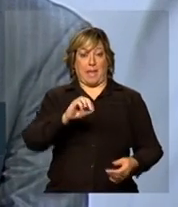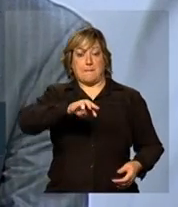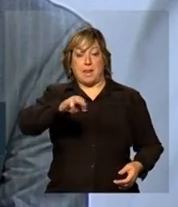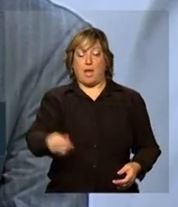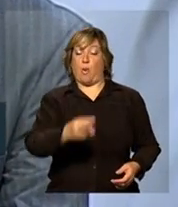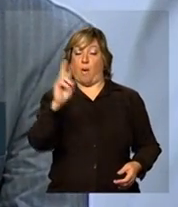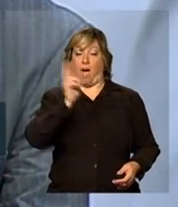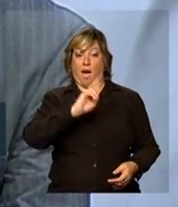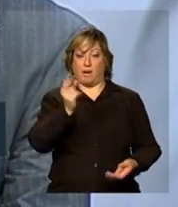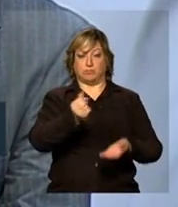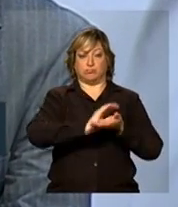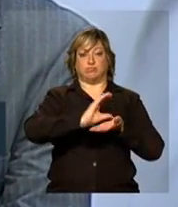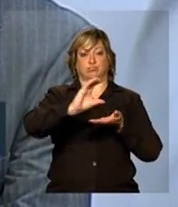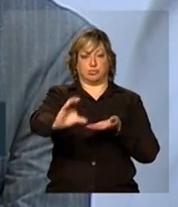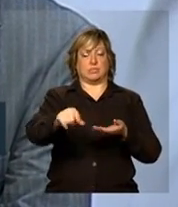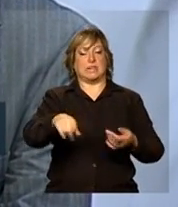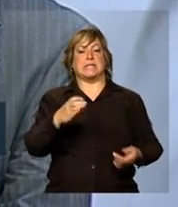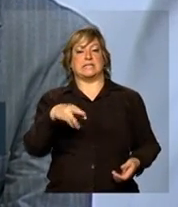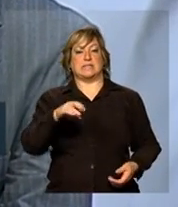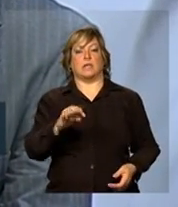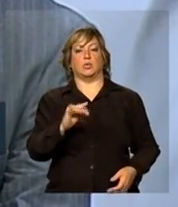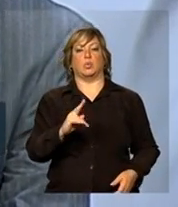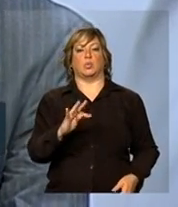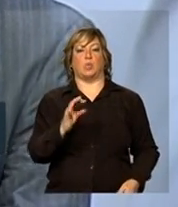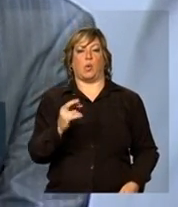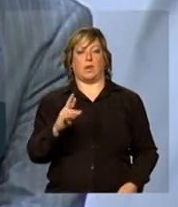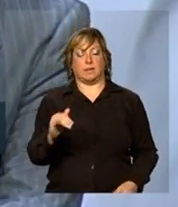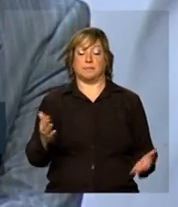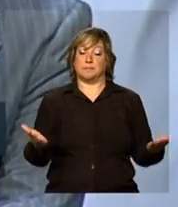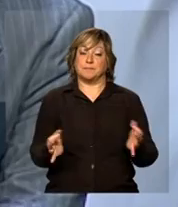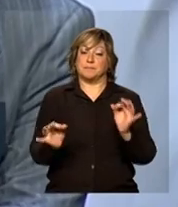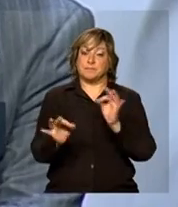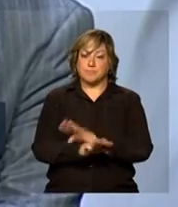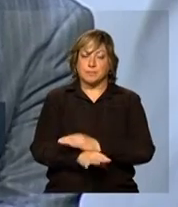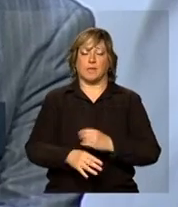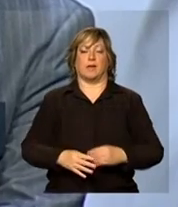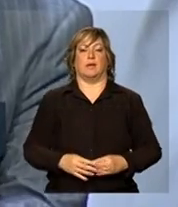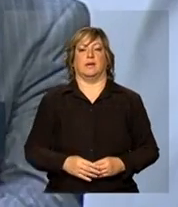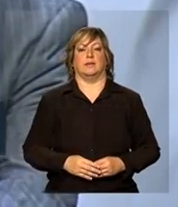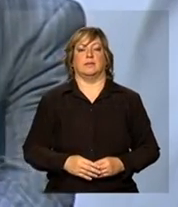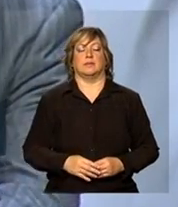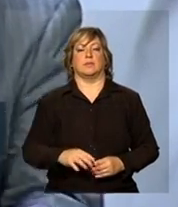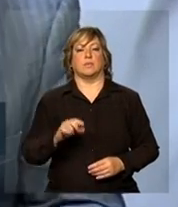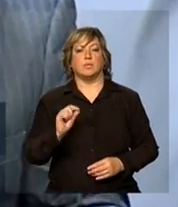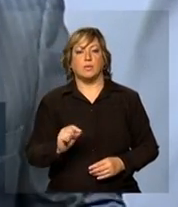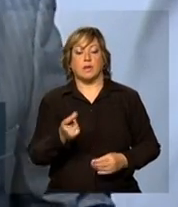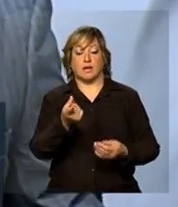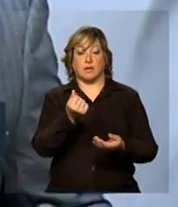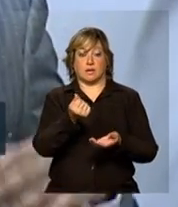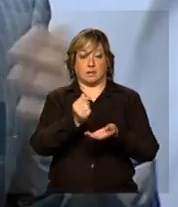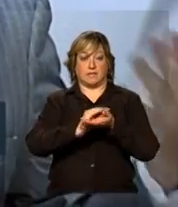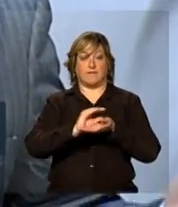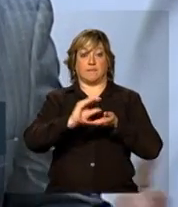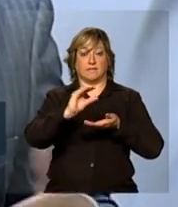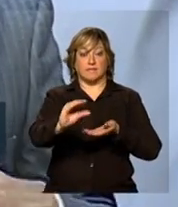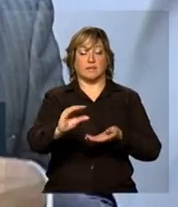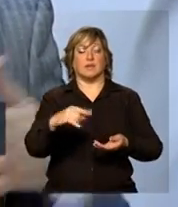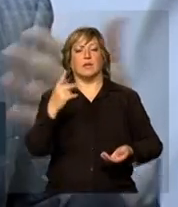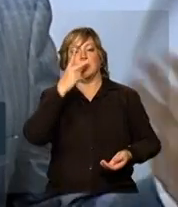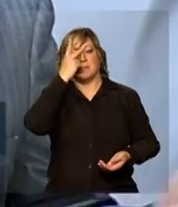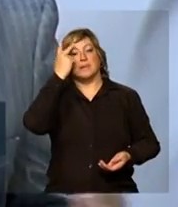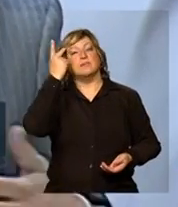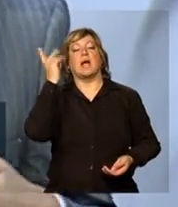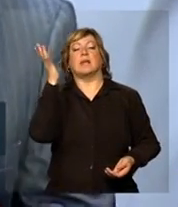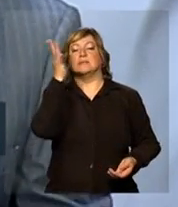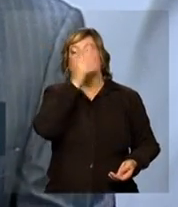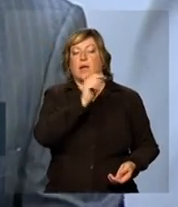reais para esses centros de tutoria. E para terminar, o investimento, né, as vidas que são salvas,